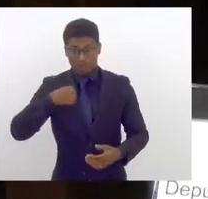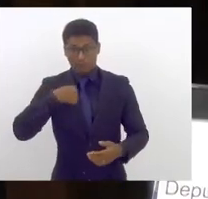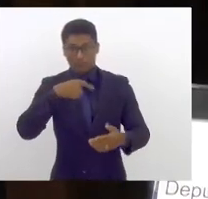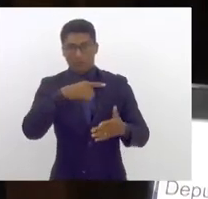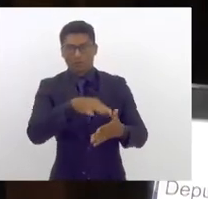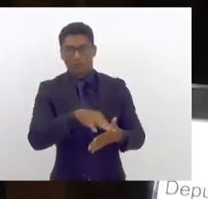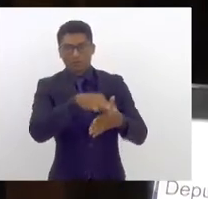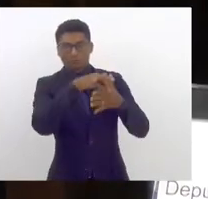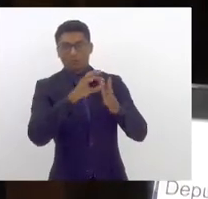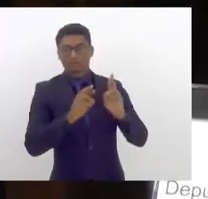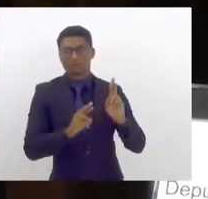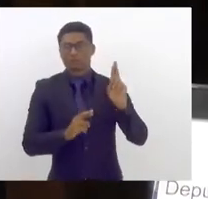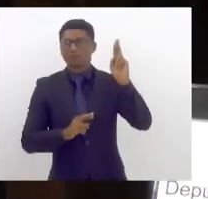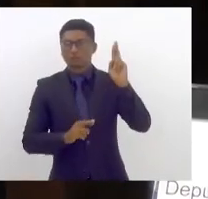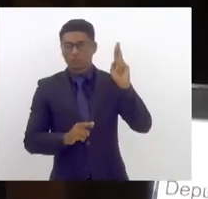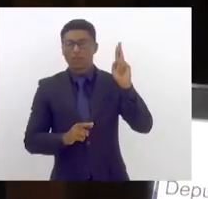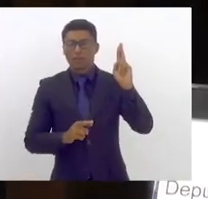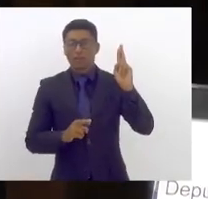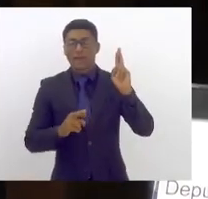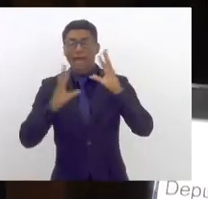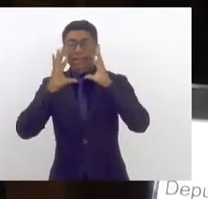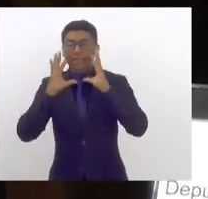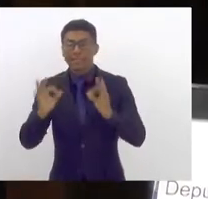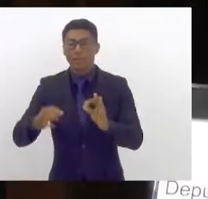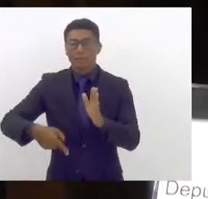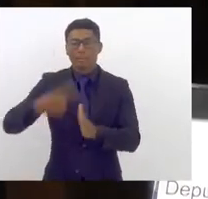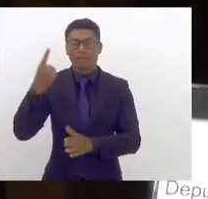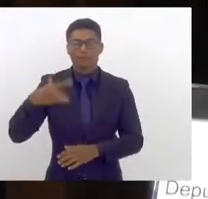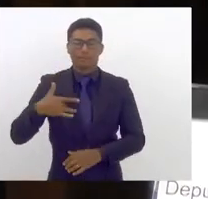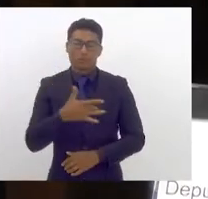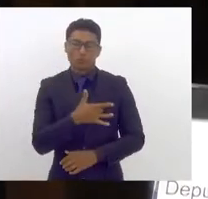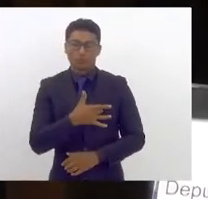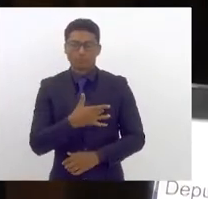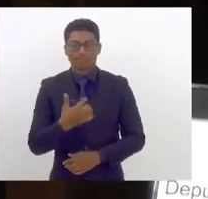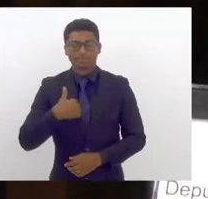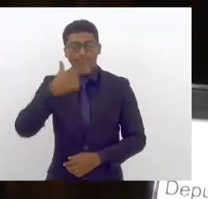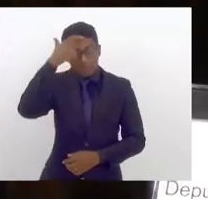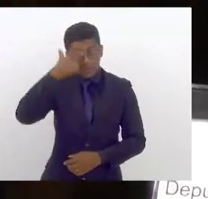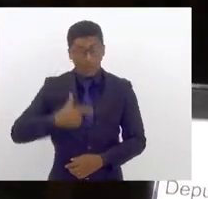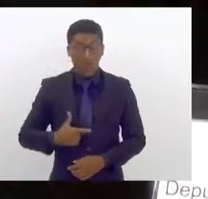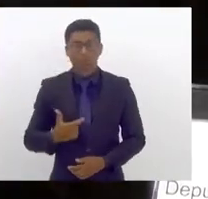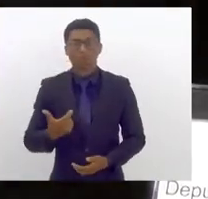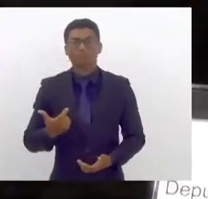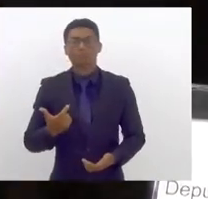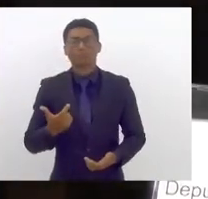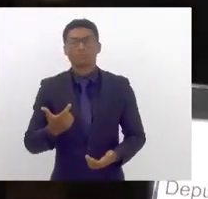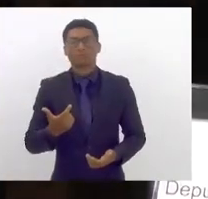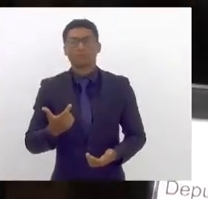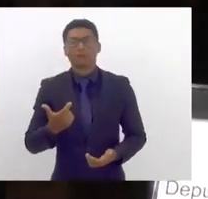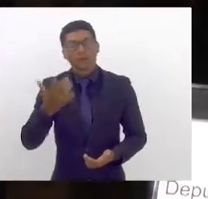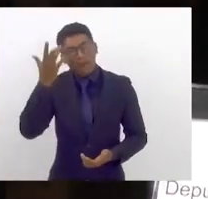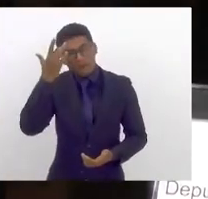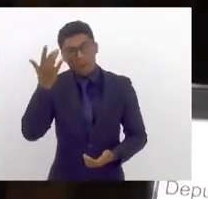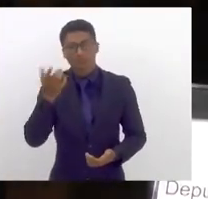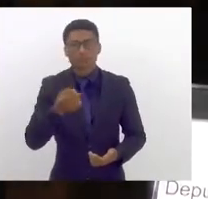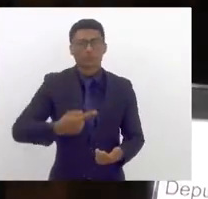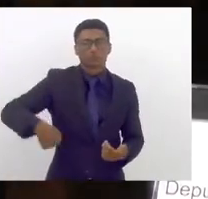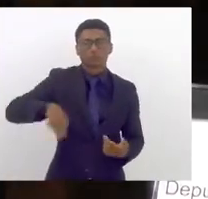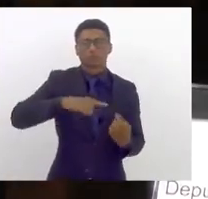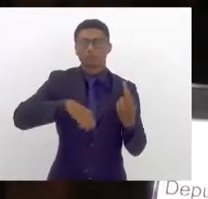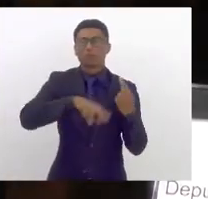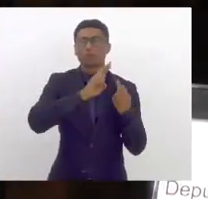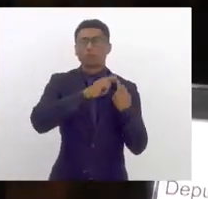atenção primária da secretaria de estado de saúde eu falo um pouquinho desse lugar o nosso papel como